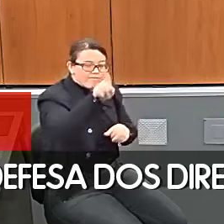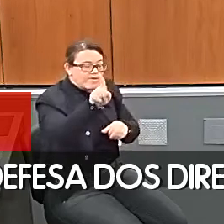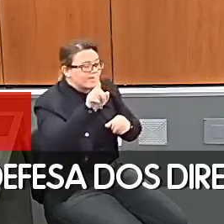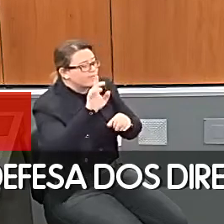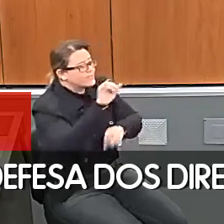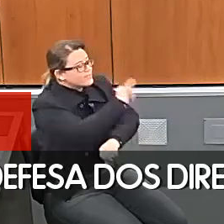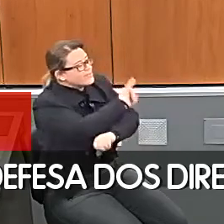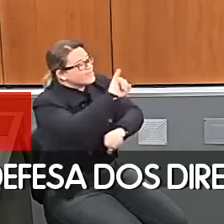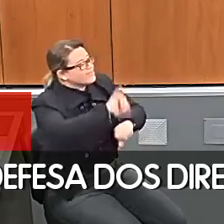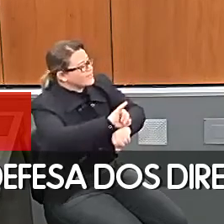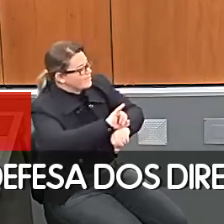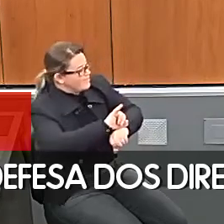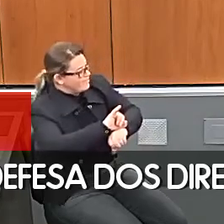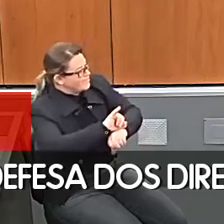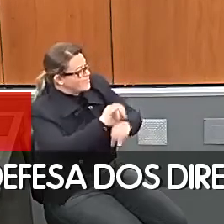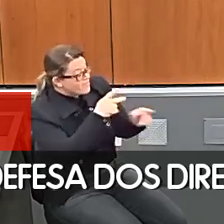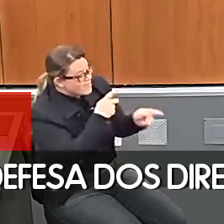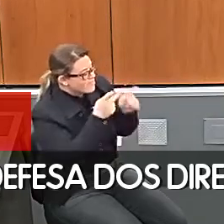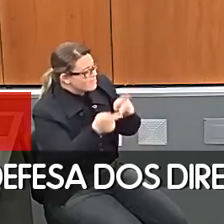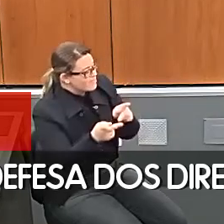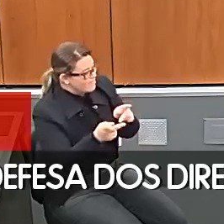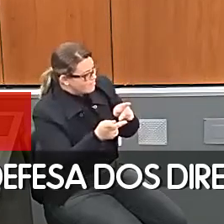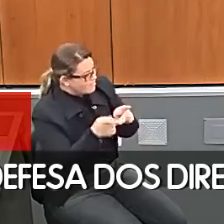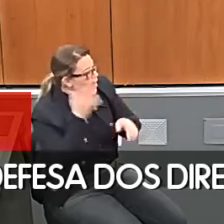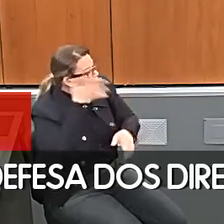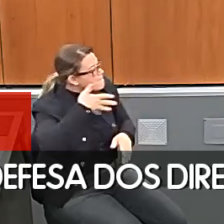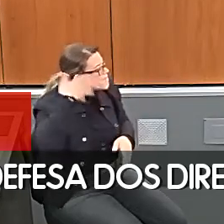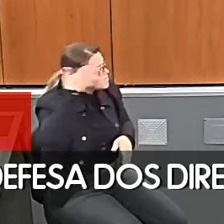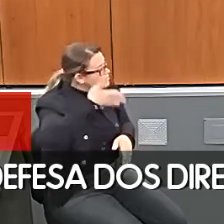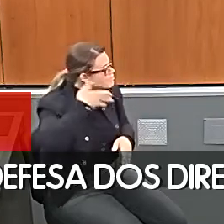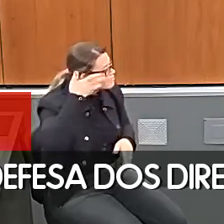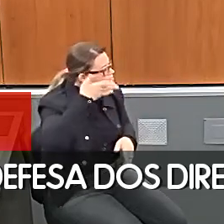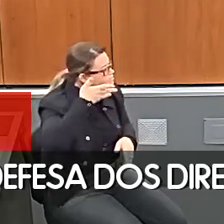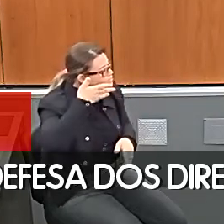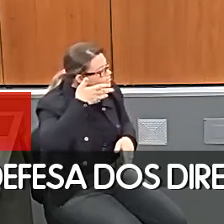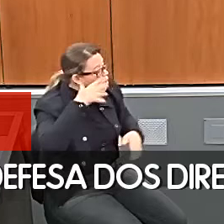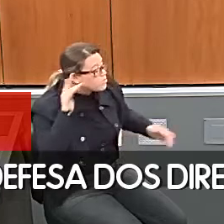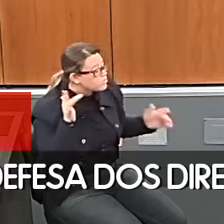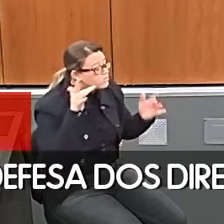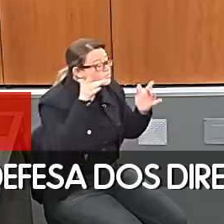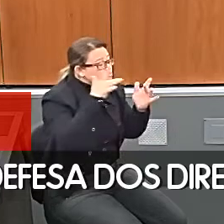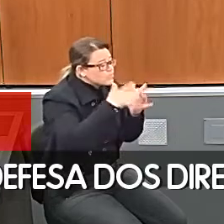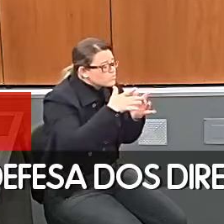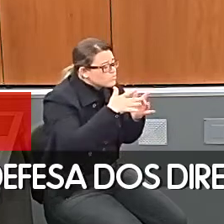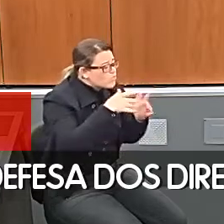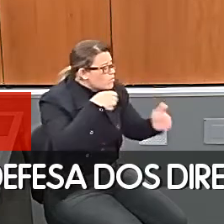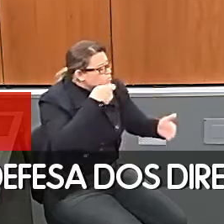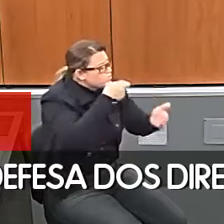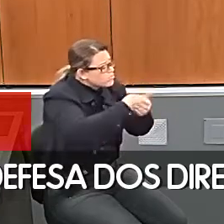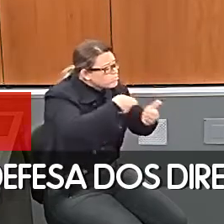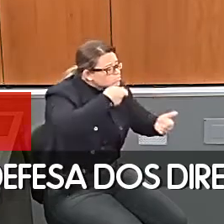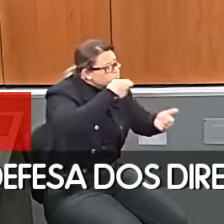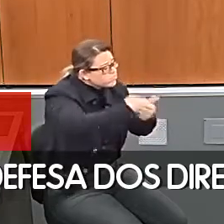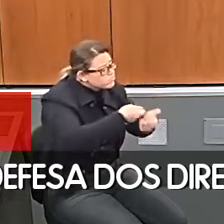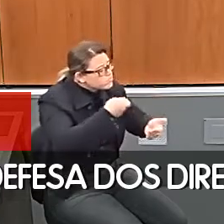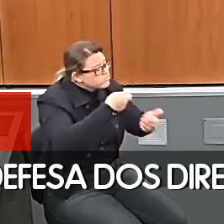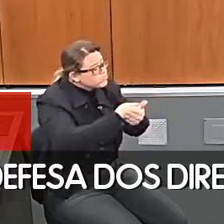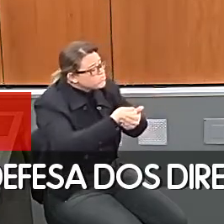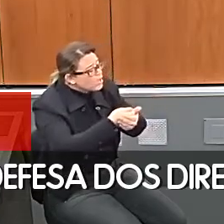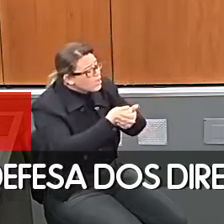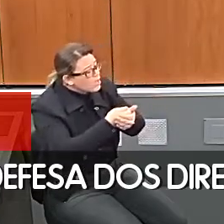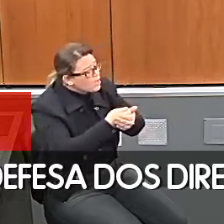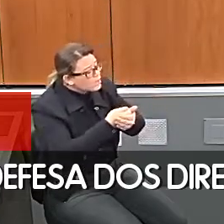luta em busca dos seus objetivos, ela traz um resultado positivo. Então, quem for vai